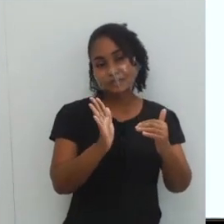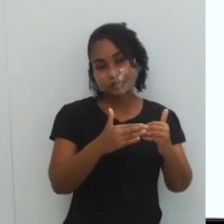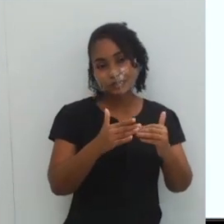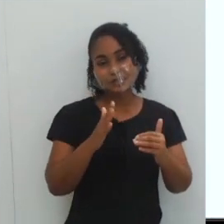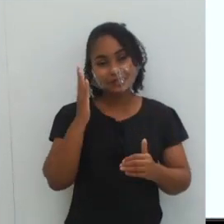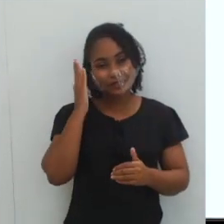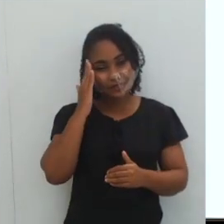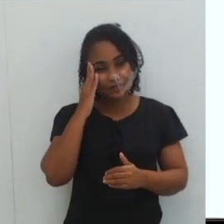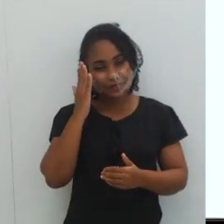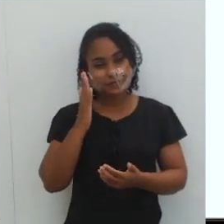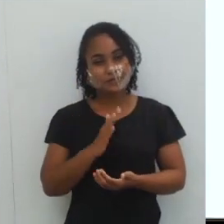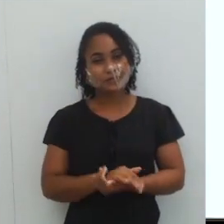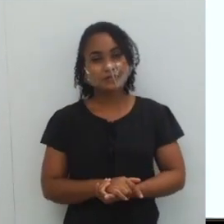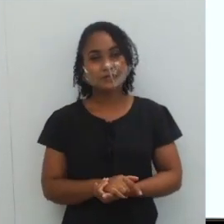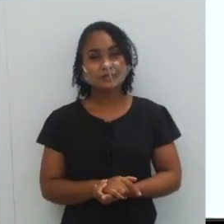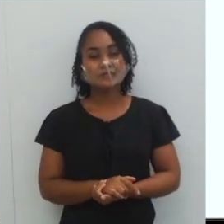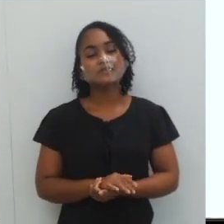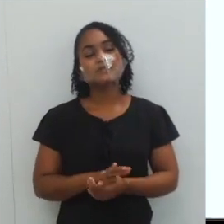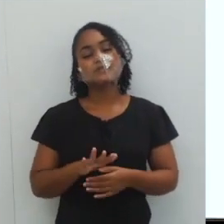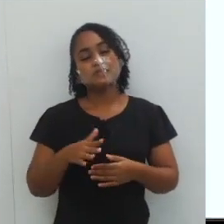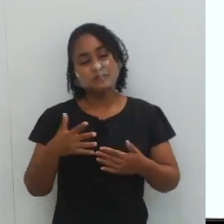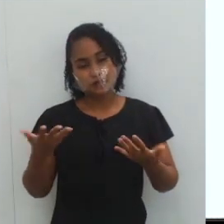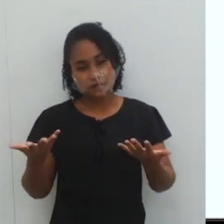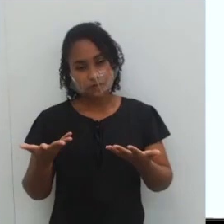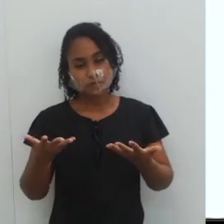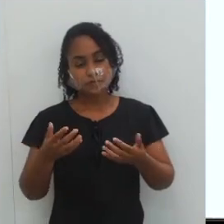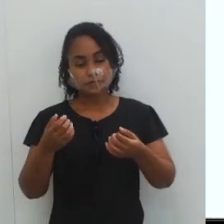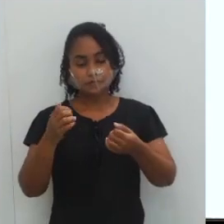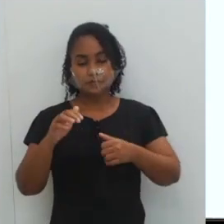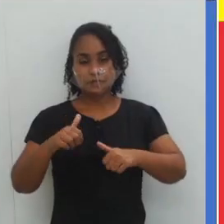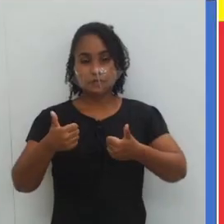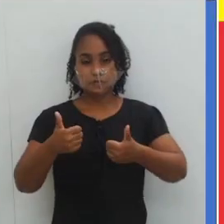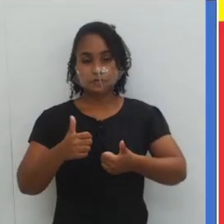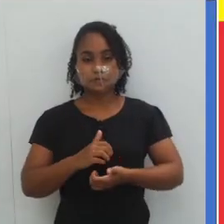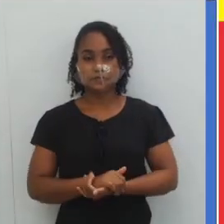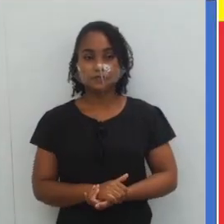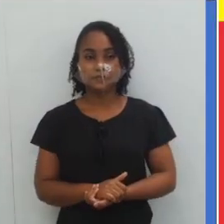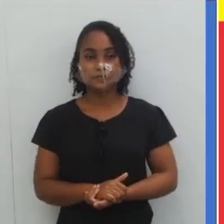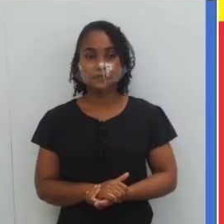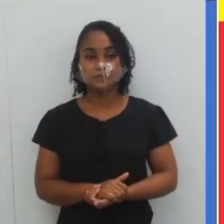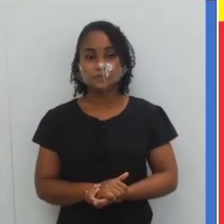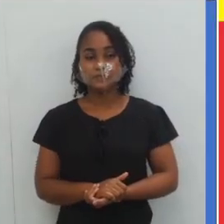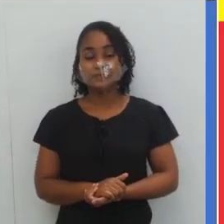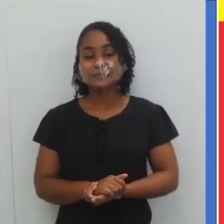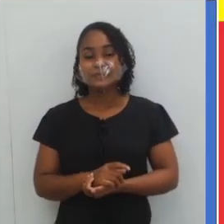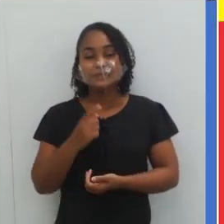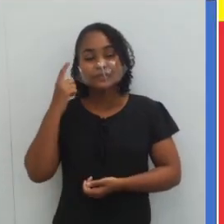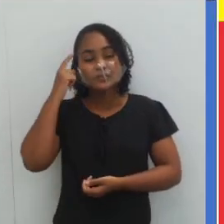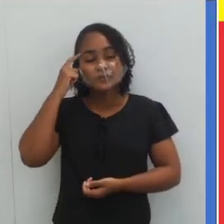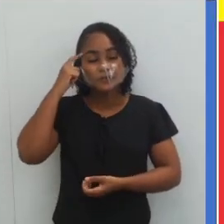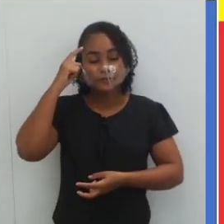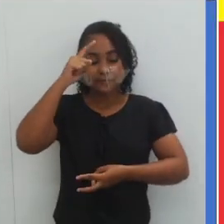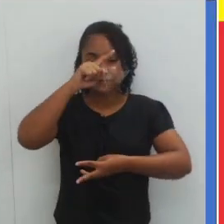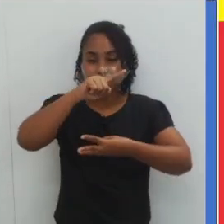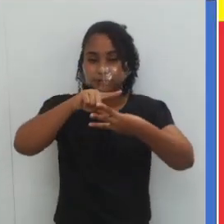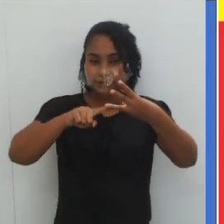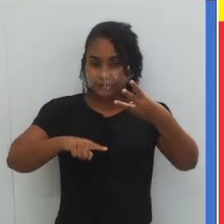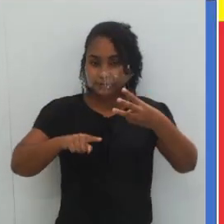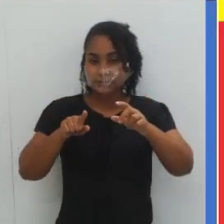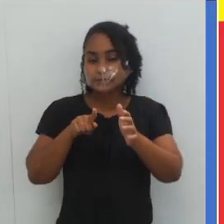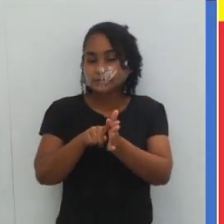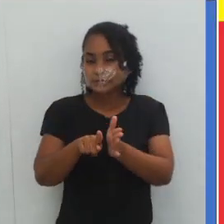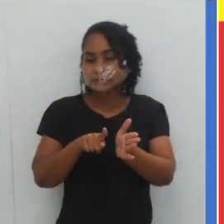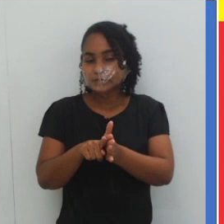já aconteceu. Então vamos entender melhor. Eu trouxe para a gente pensar